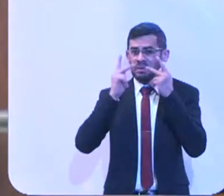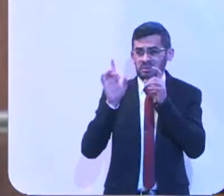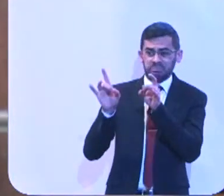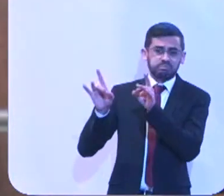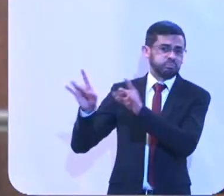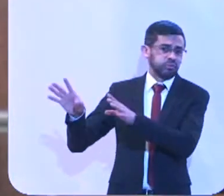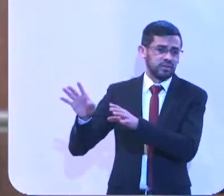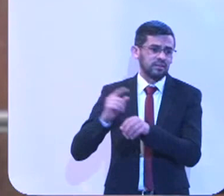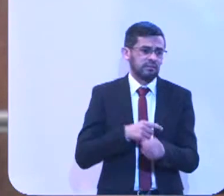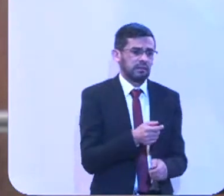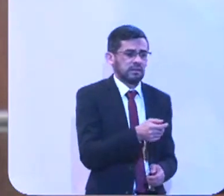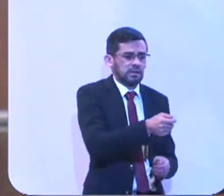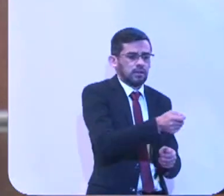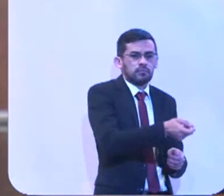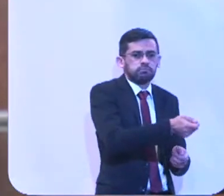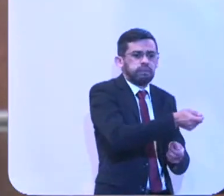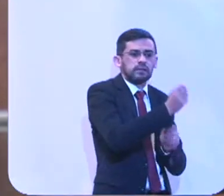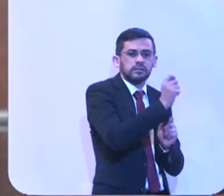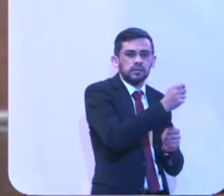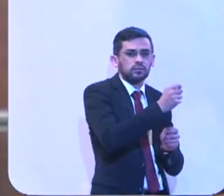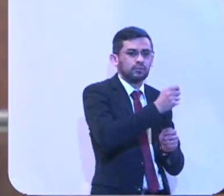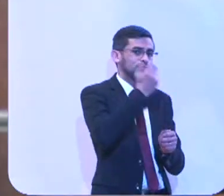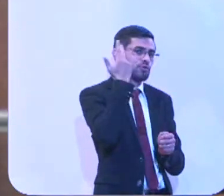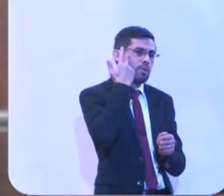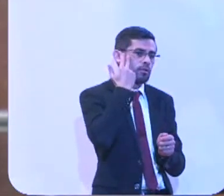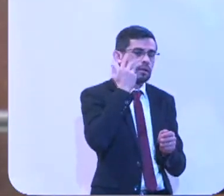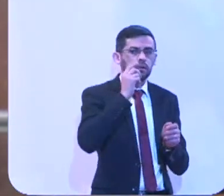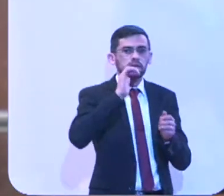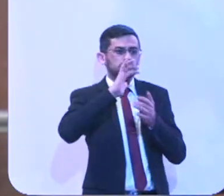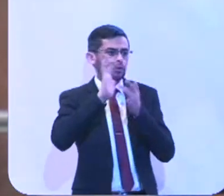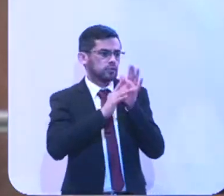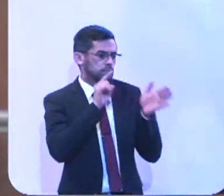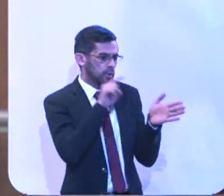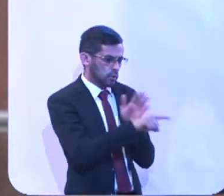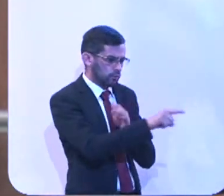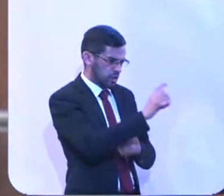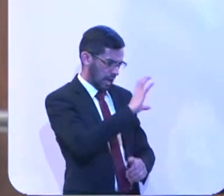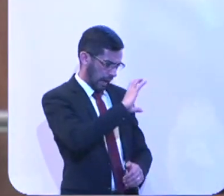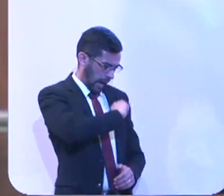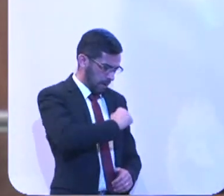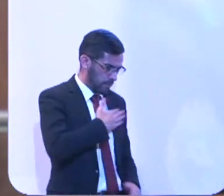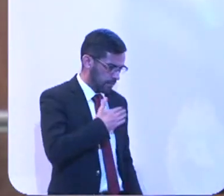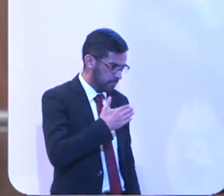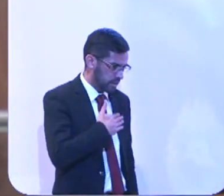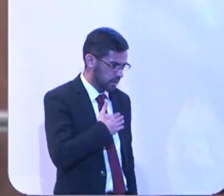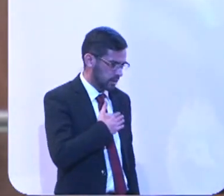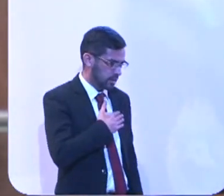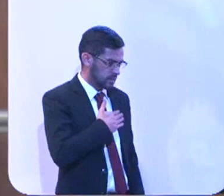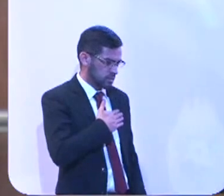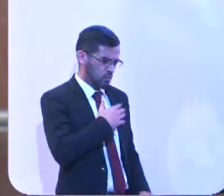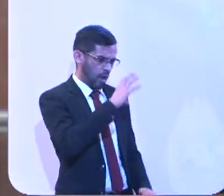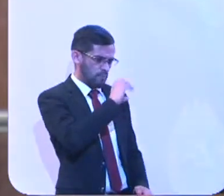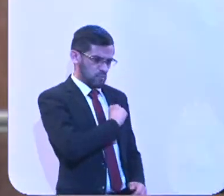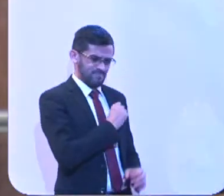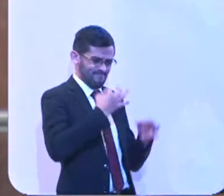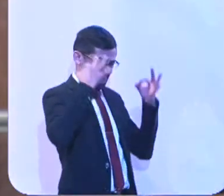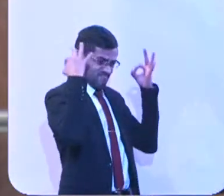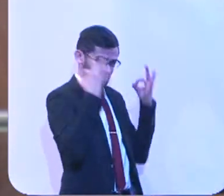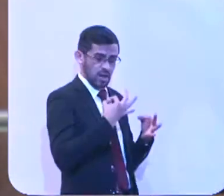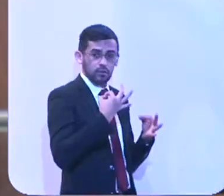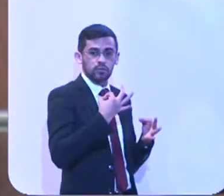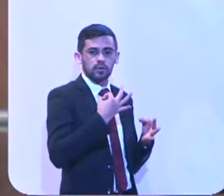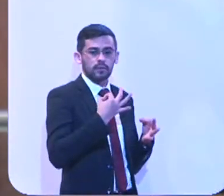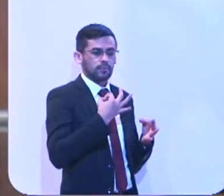da palavra, estava pescando de novo. E Jesus lhe pergunta: Pedro, você me ama com um amor sacrificial? Em